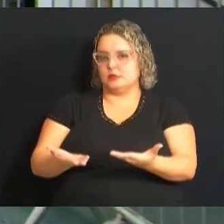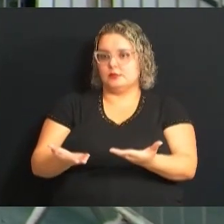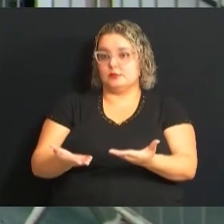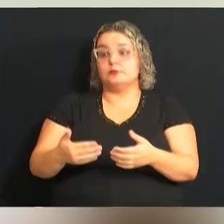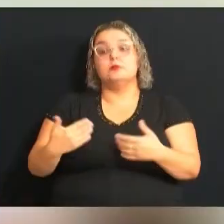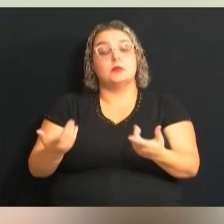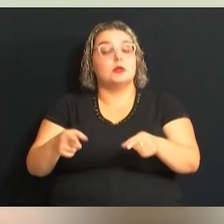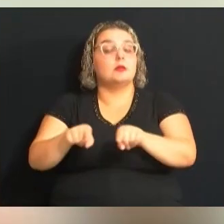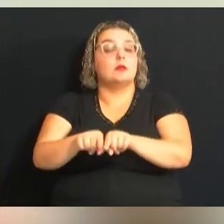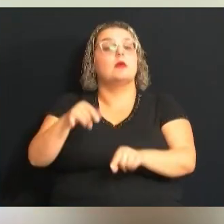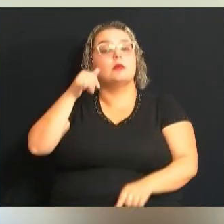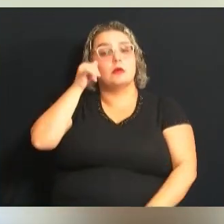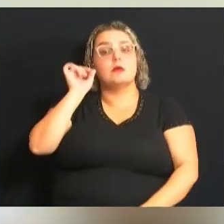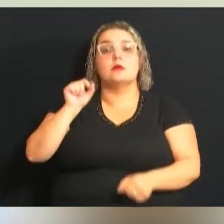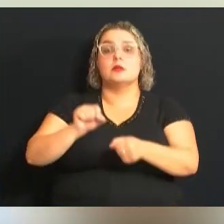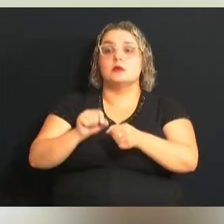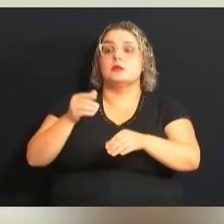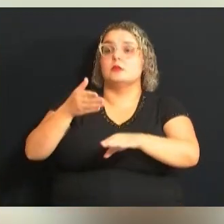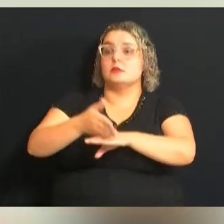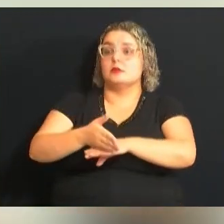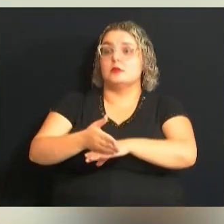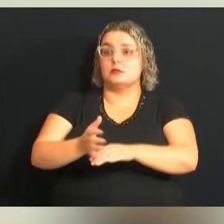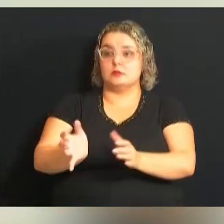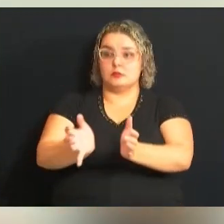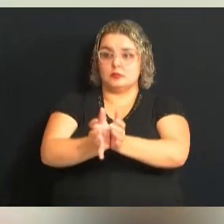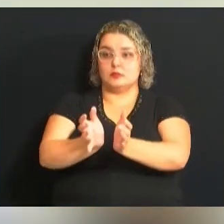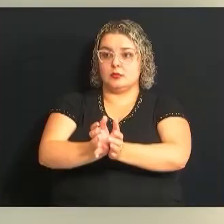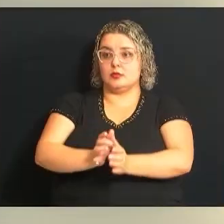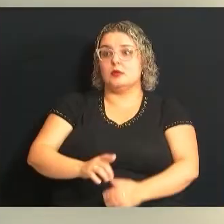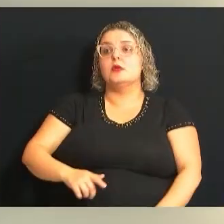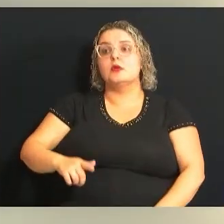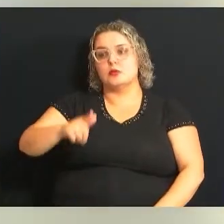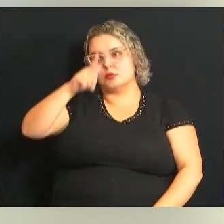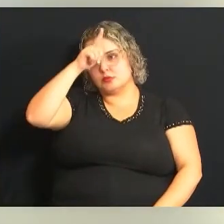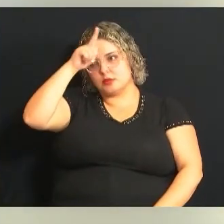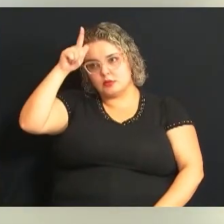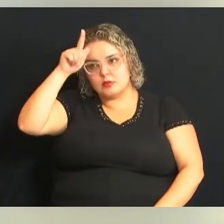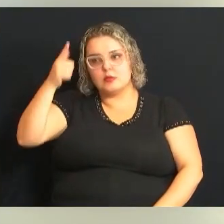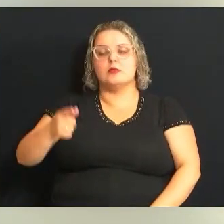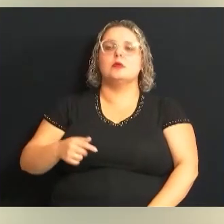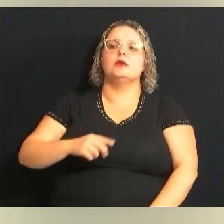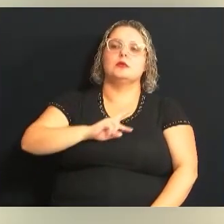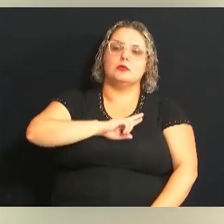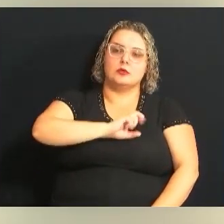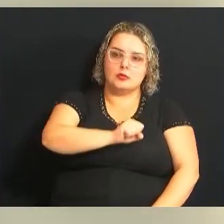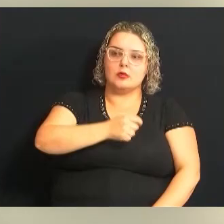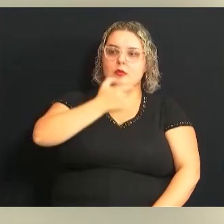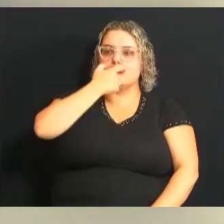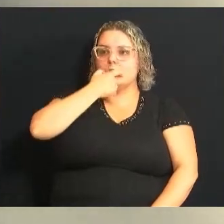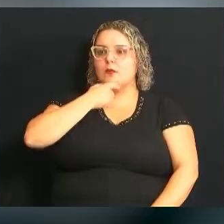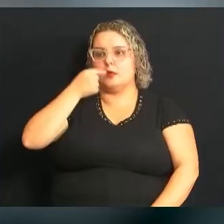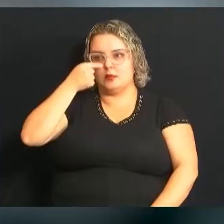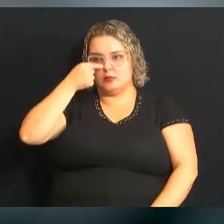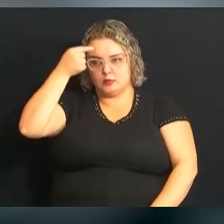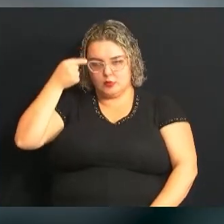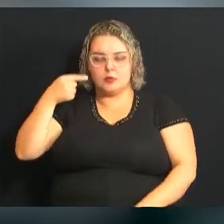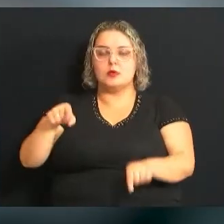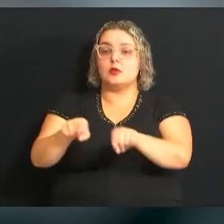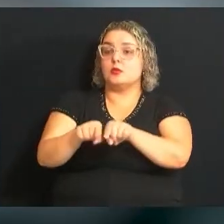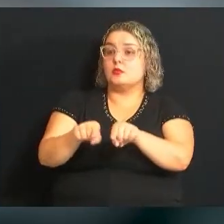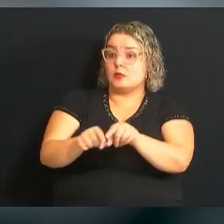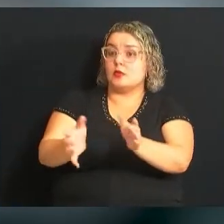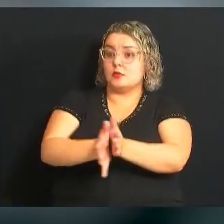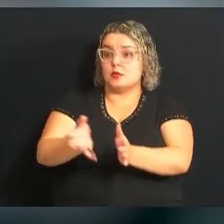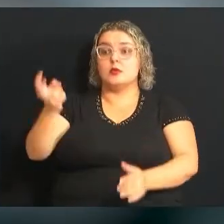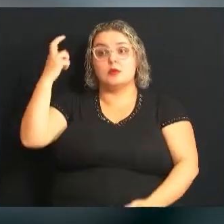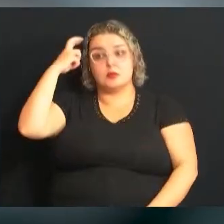estavam estabelecidos. Além de Paulo Búfalo, fizeram parte do colegiado Luiz Rossini, Gustavo Peta, Marrom Cunha e Paola Miguel.